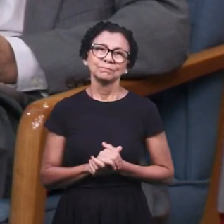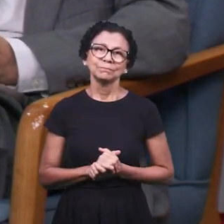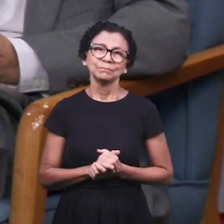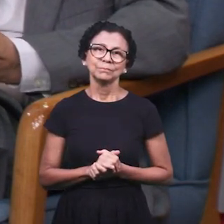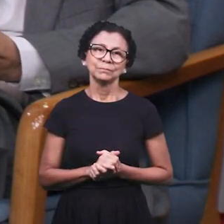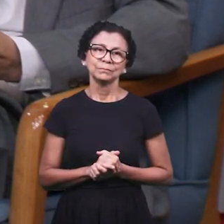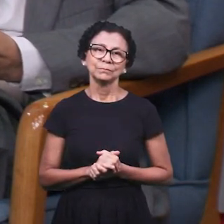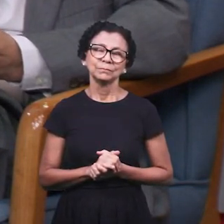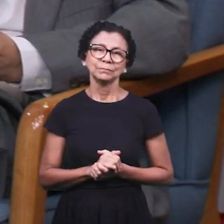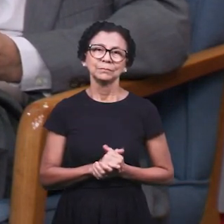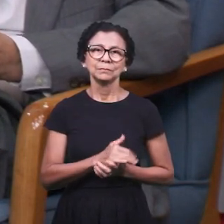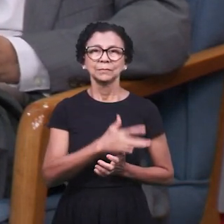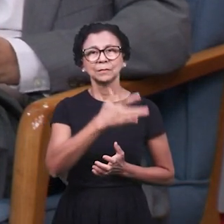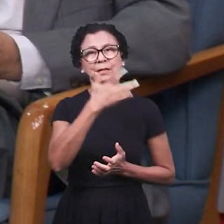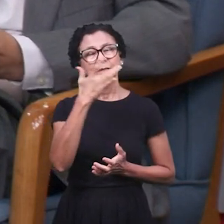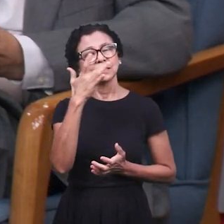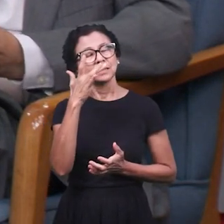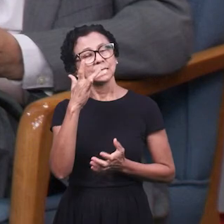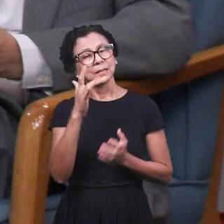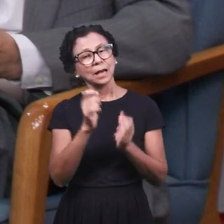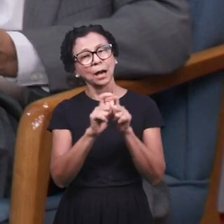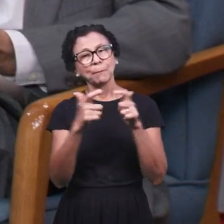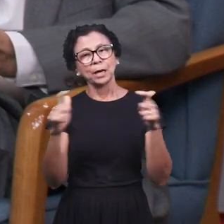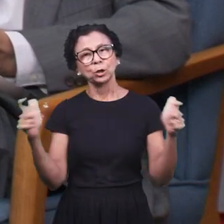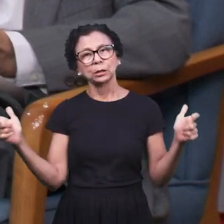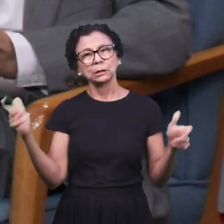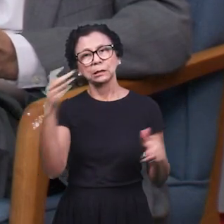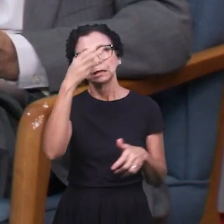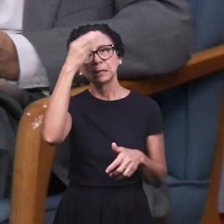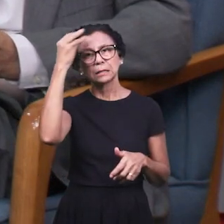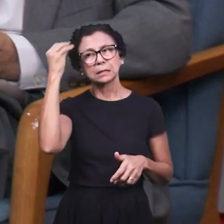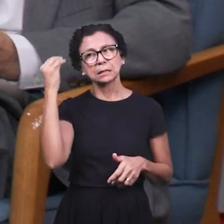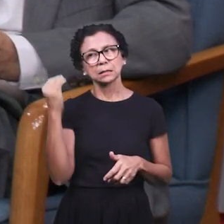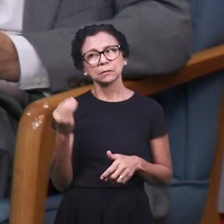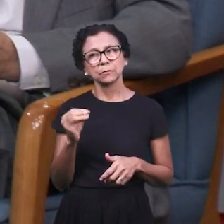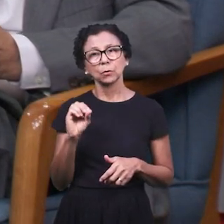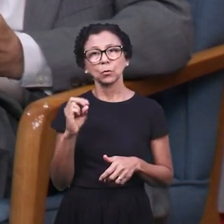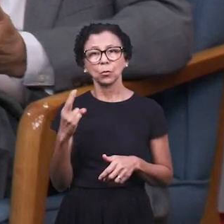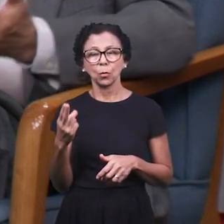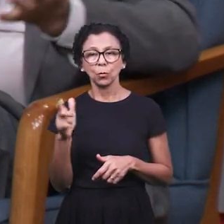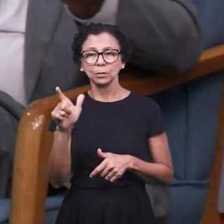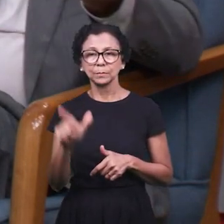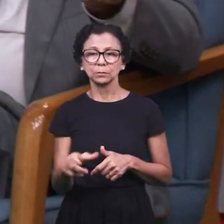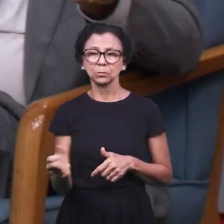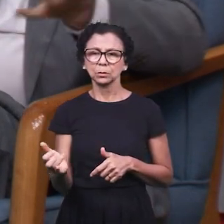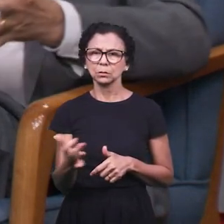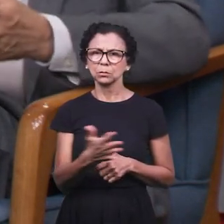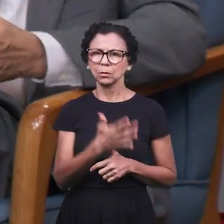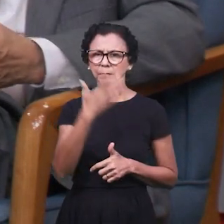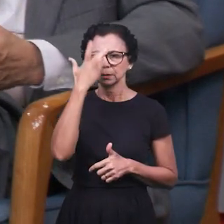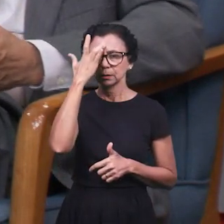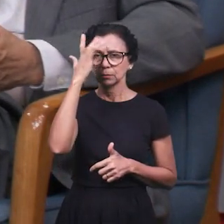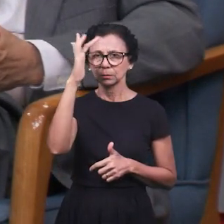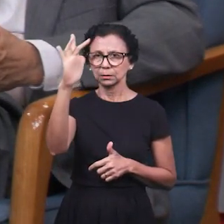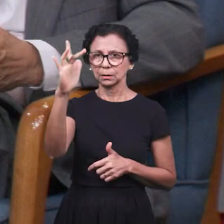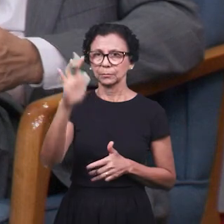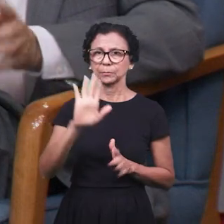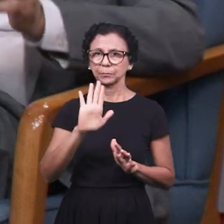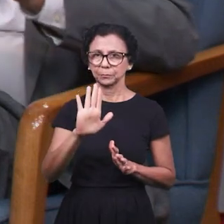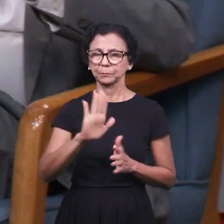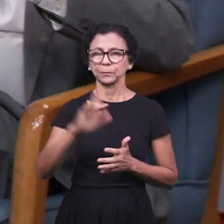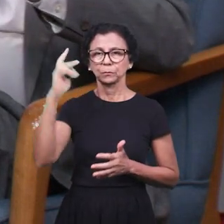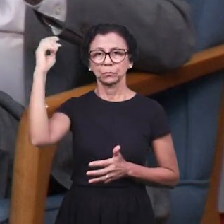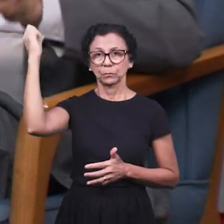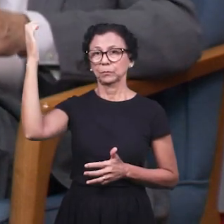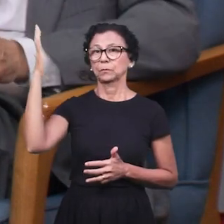esqueceram, ou talvez os mais novos não se lembrem, ou até não saibam.